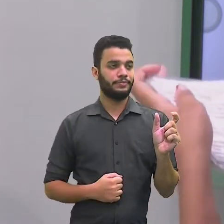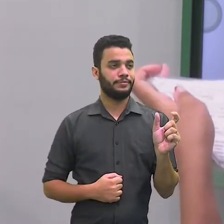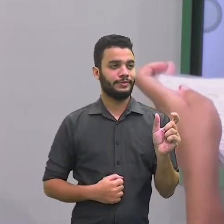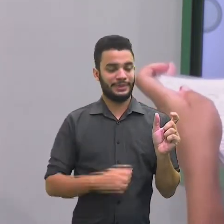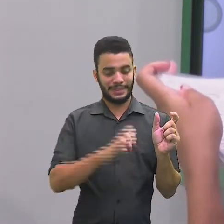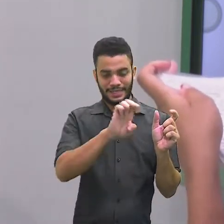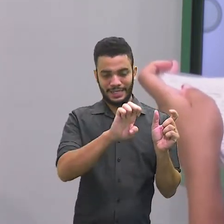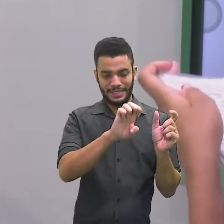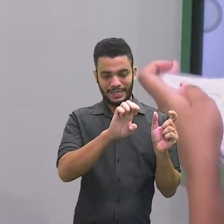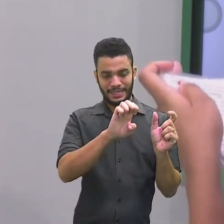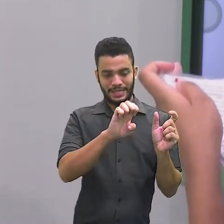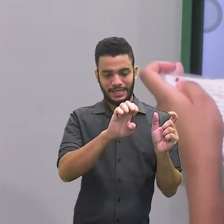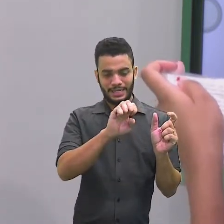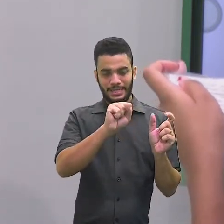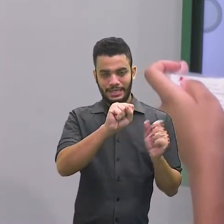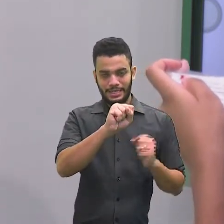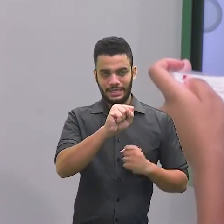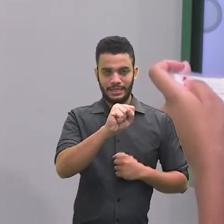E